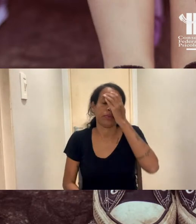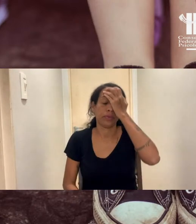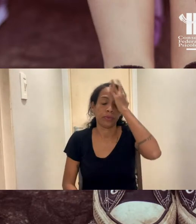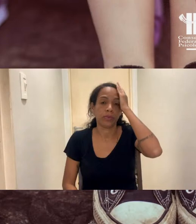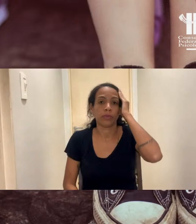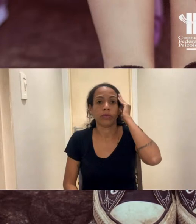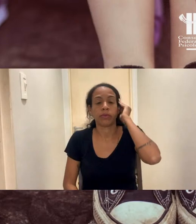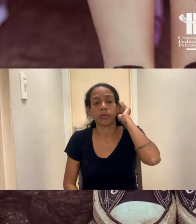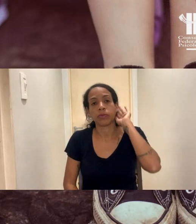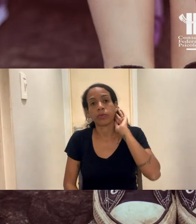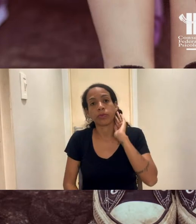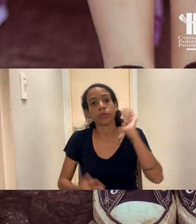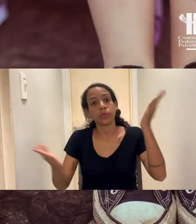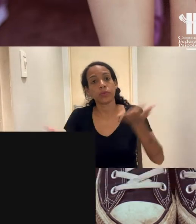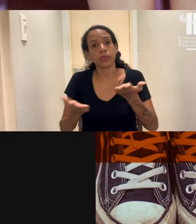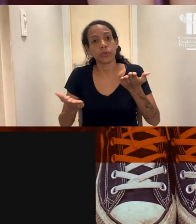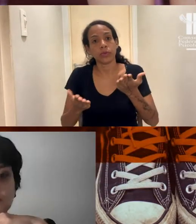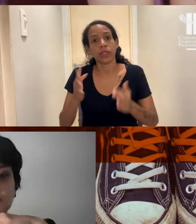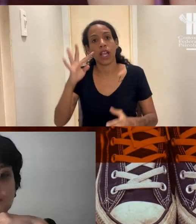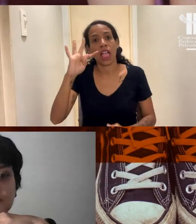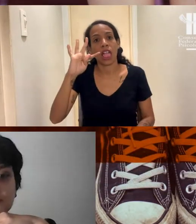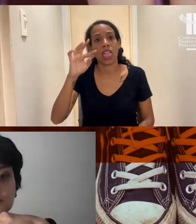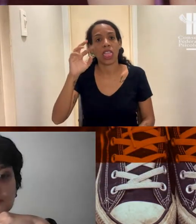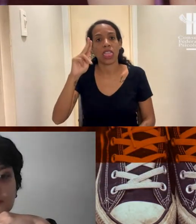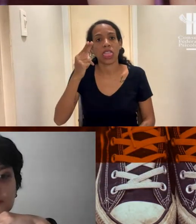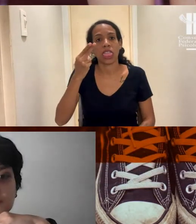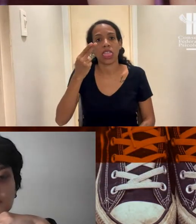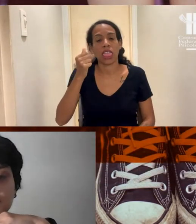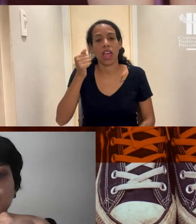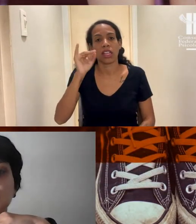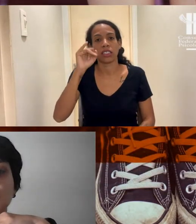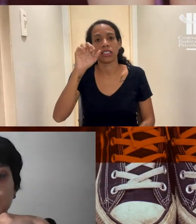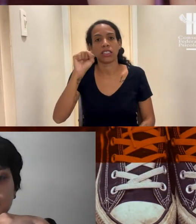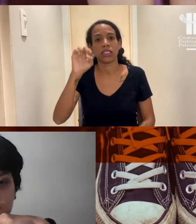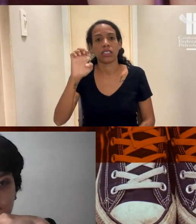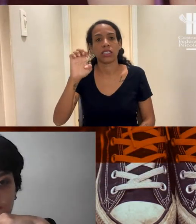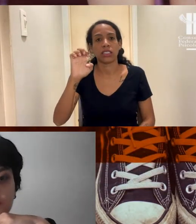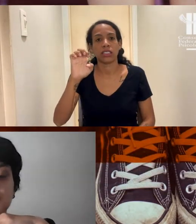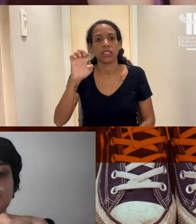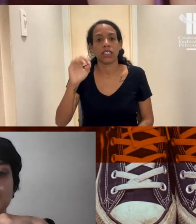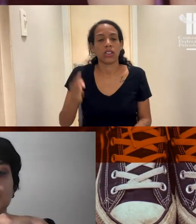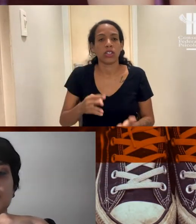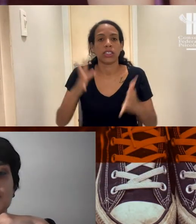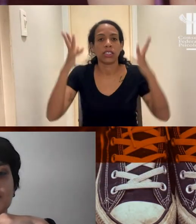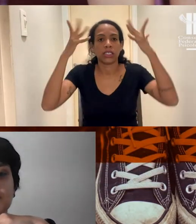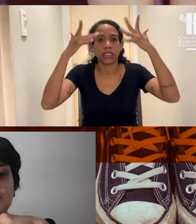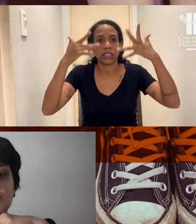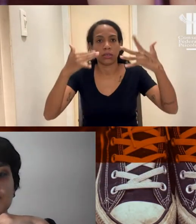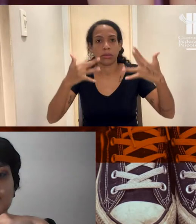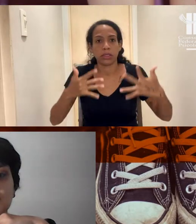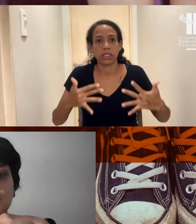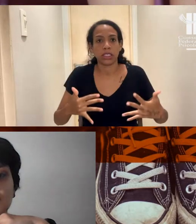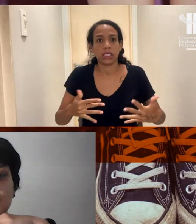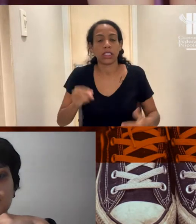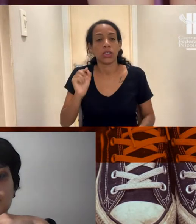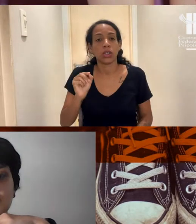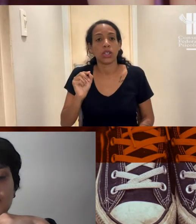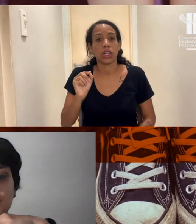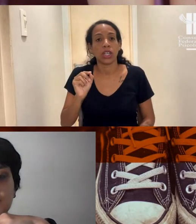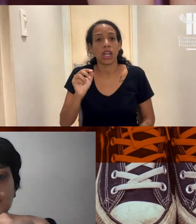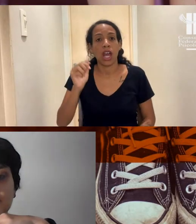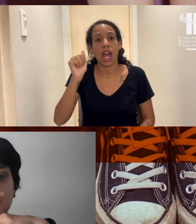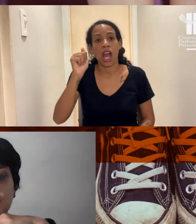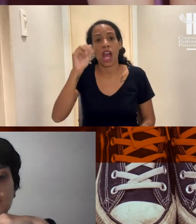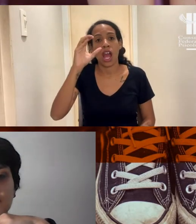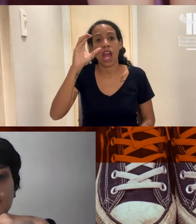Agora eu gostaria de passar a palavra para a Thaís, para que a Thaís possa explicar um pouco para a gente o que, que é a coalizão